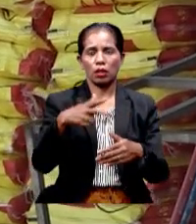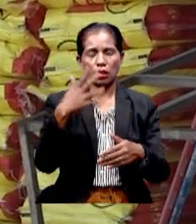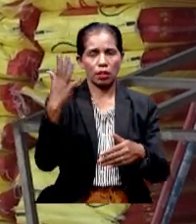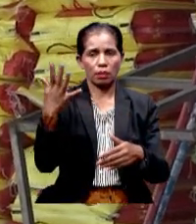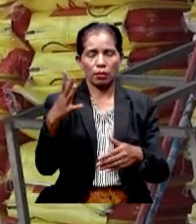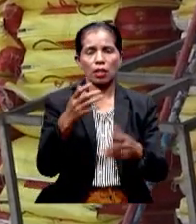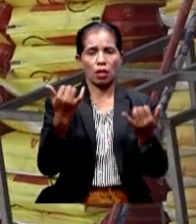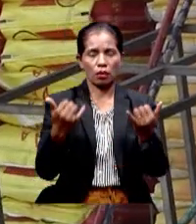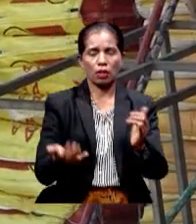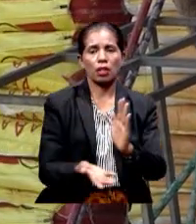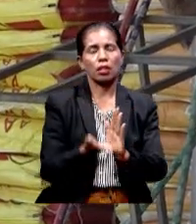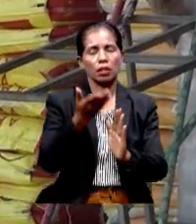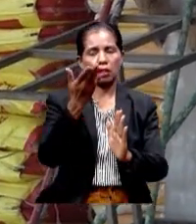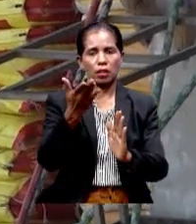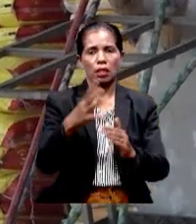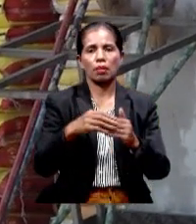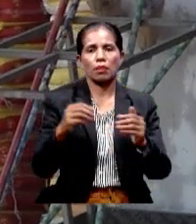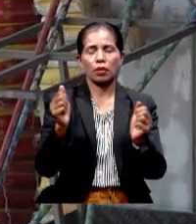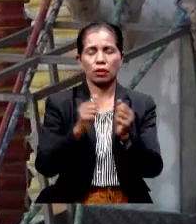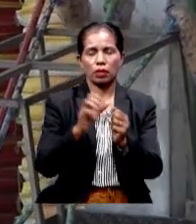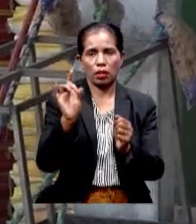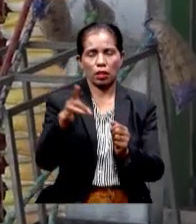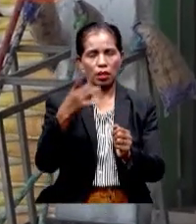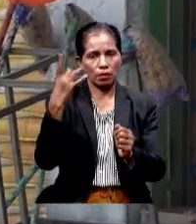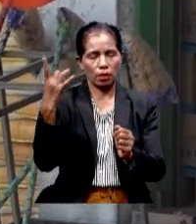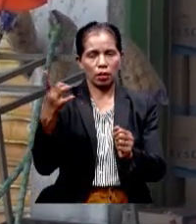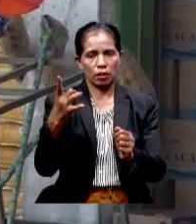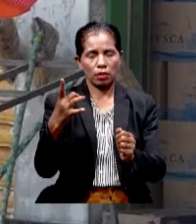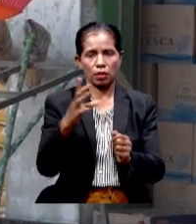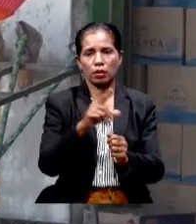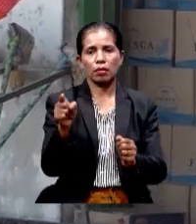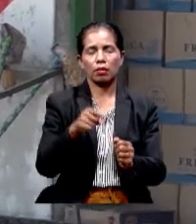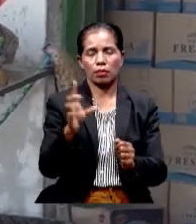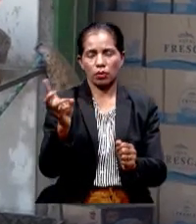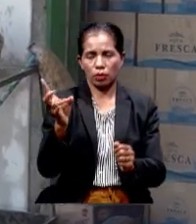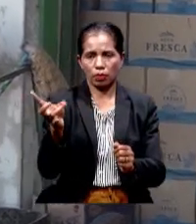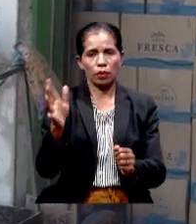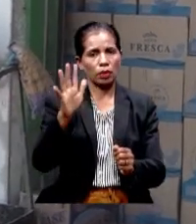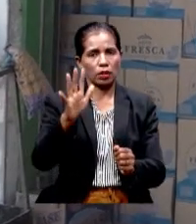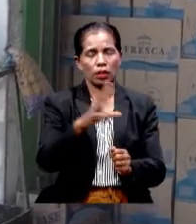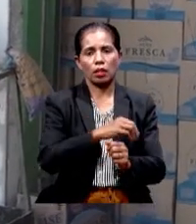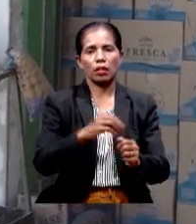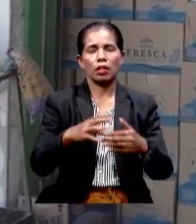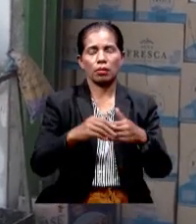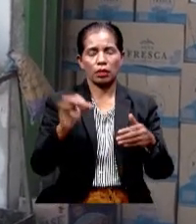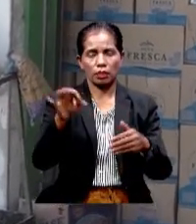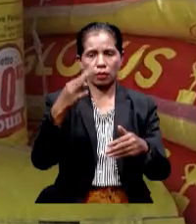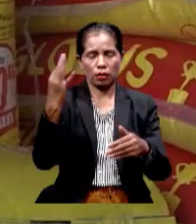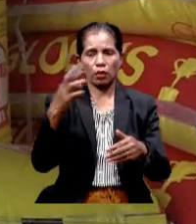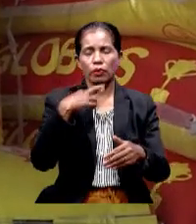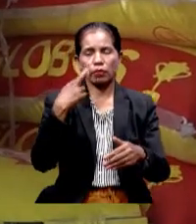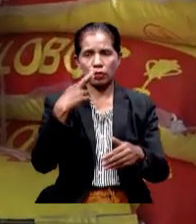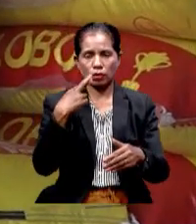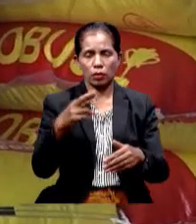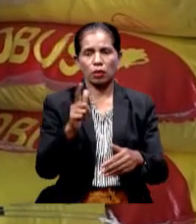lima, teu daun ne saiba dólar sanoresi walu centavos hitunoresi lima, to dólar sanoresi sia, no fosse